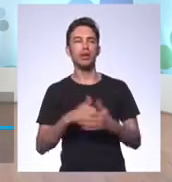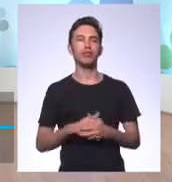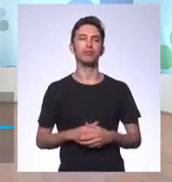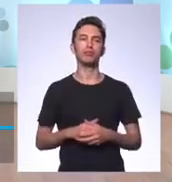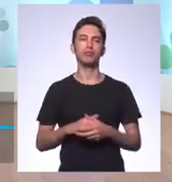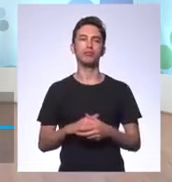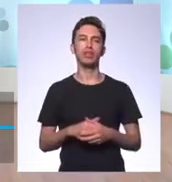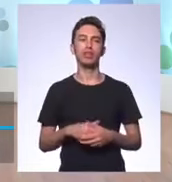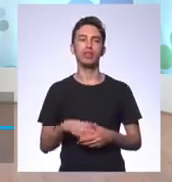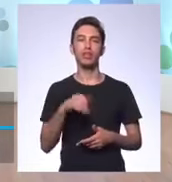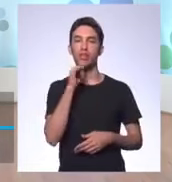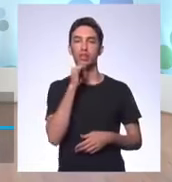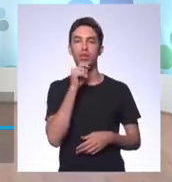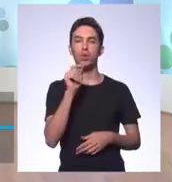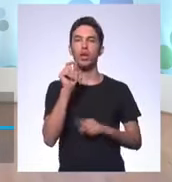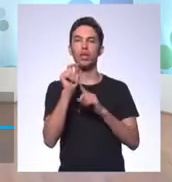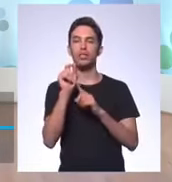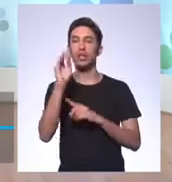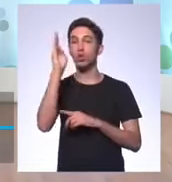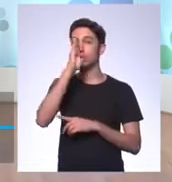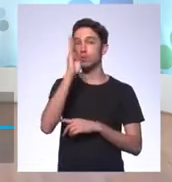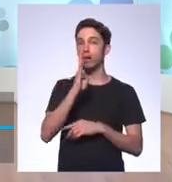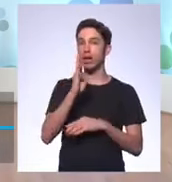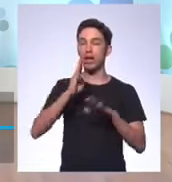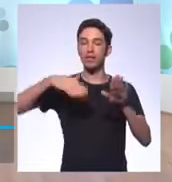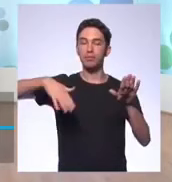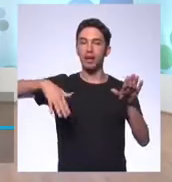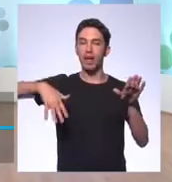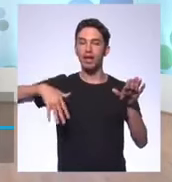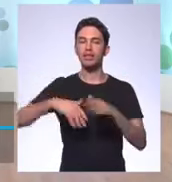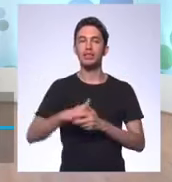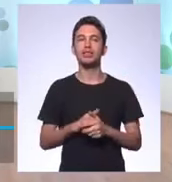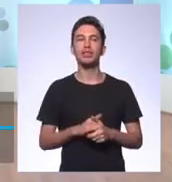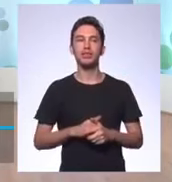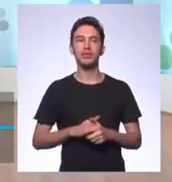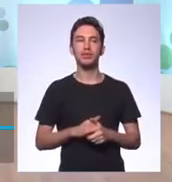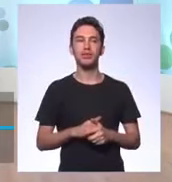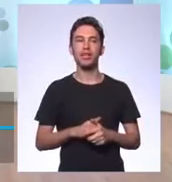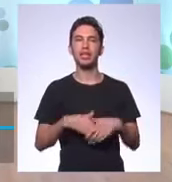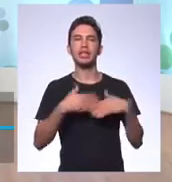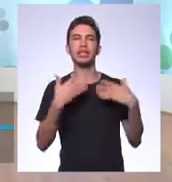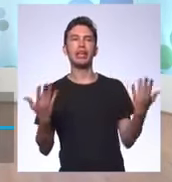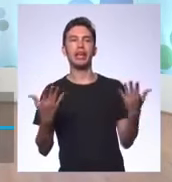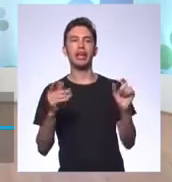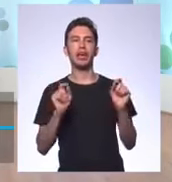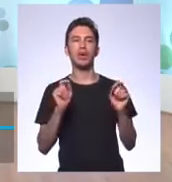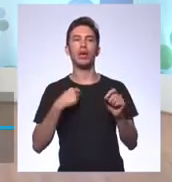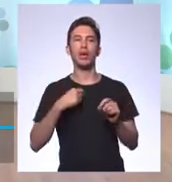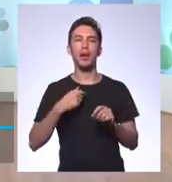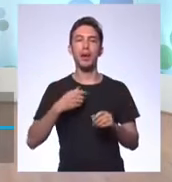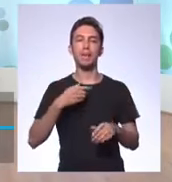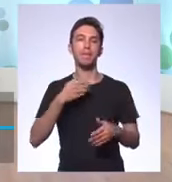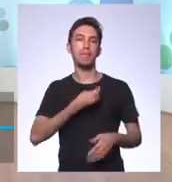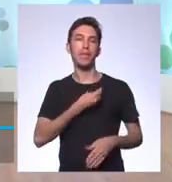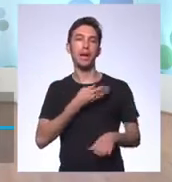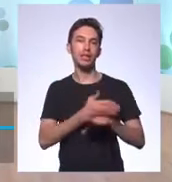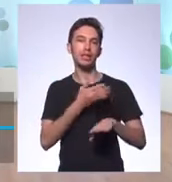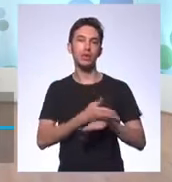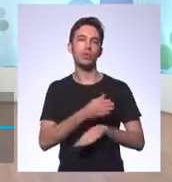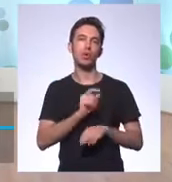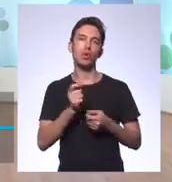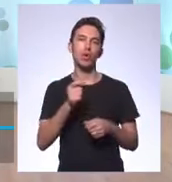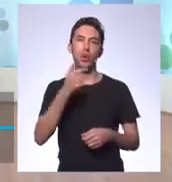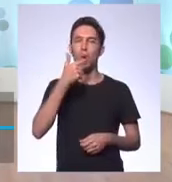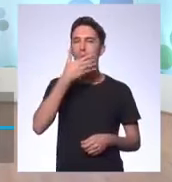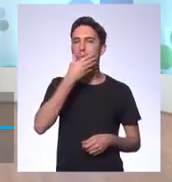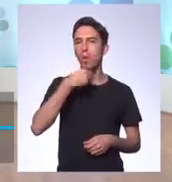praias brasileiras, ficaram lotadas. Quem? Quem participou disso? A gente pode colocar, então, ou pais